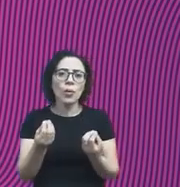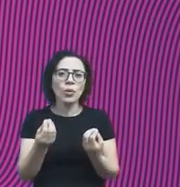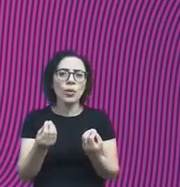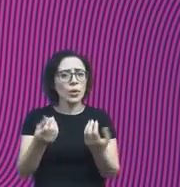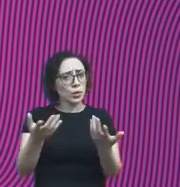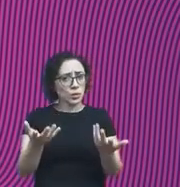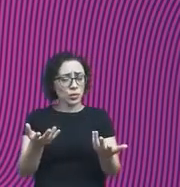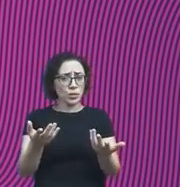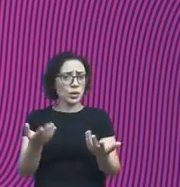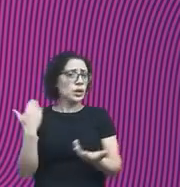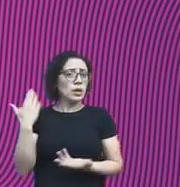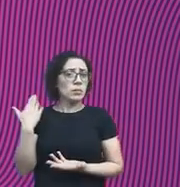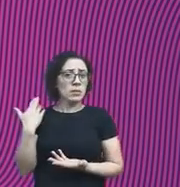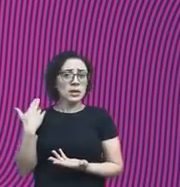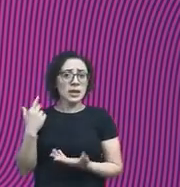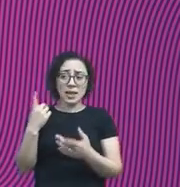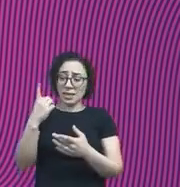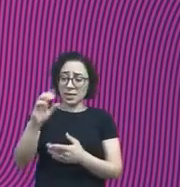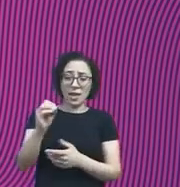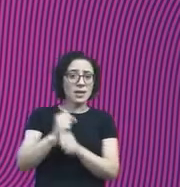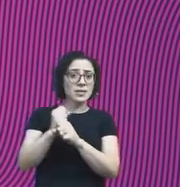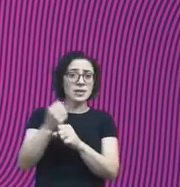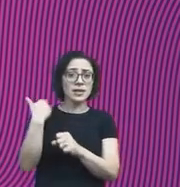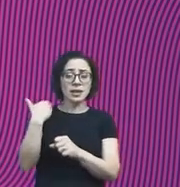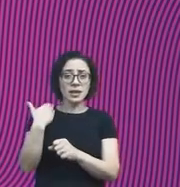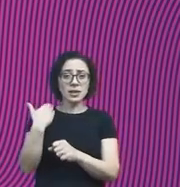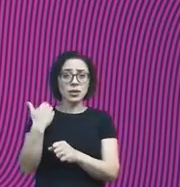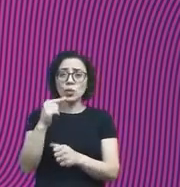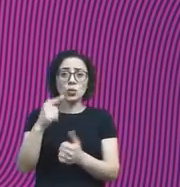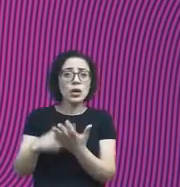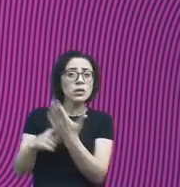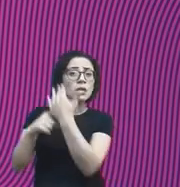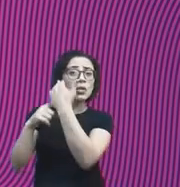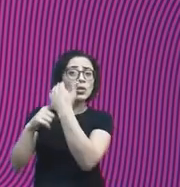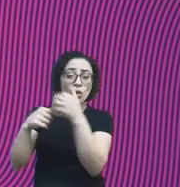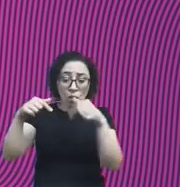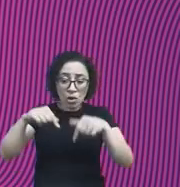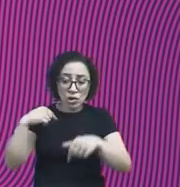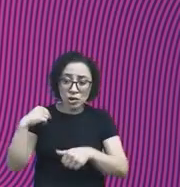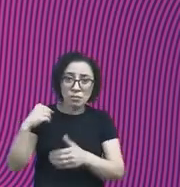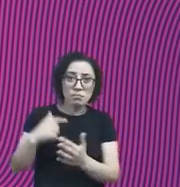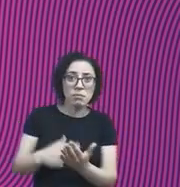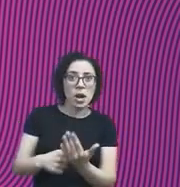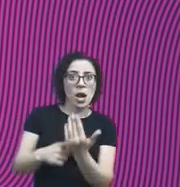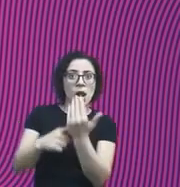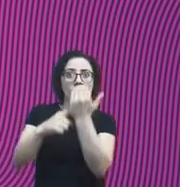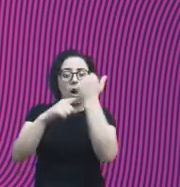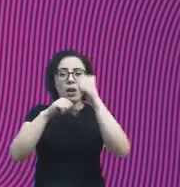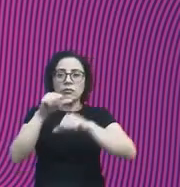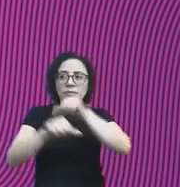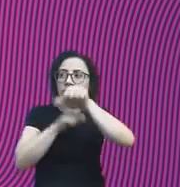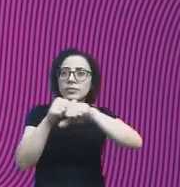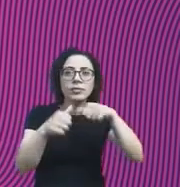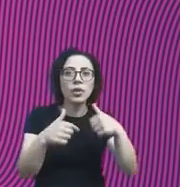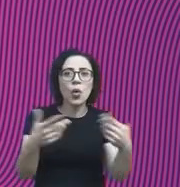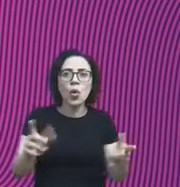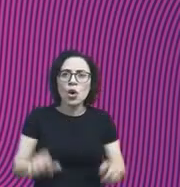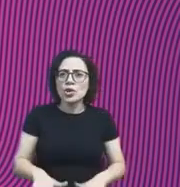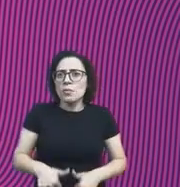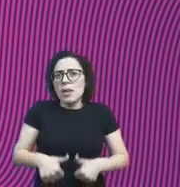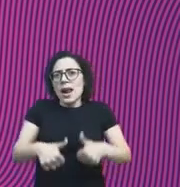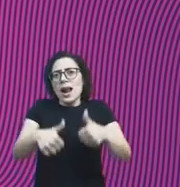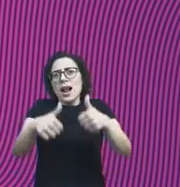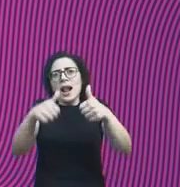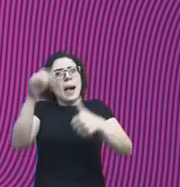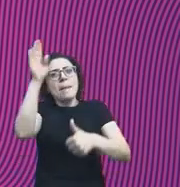anos atrás. Nós temos uma média de 350 milhões de aparelhos celulares no Brasil, quer dizer, isso